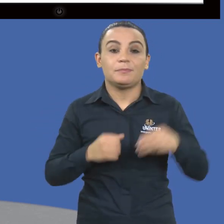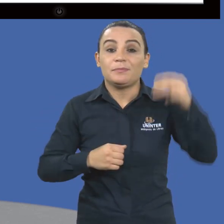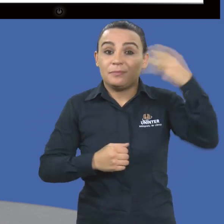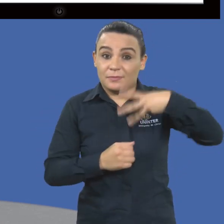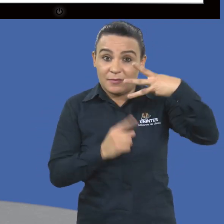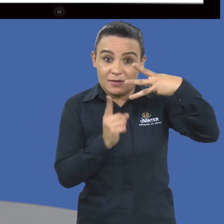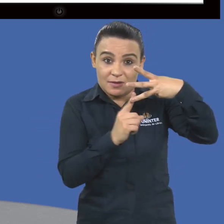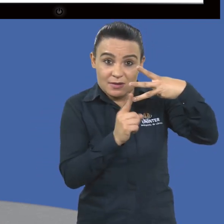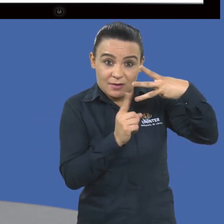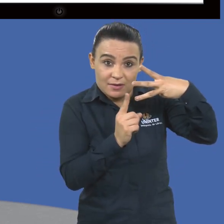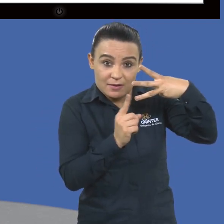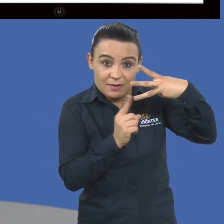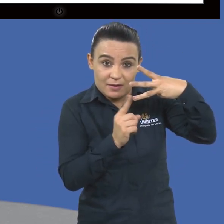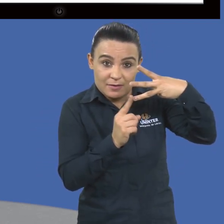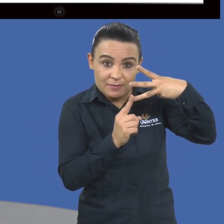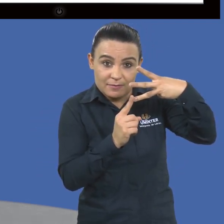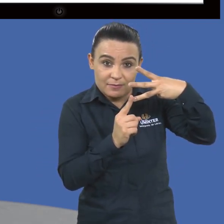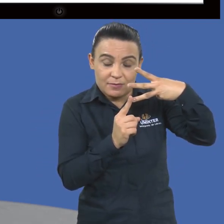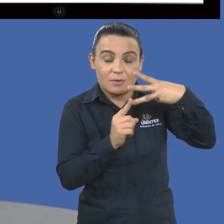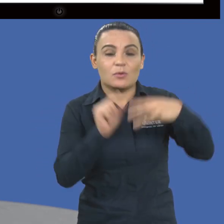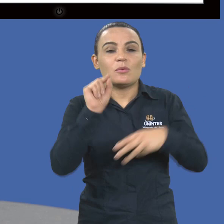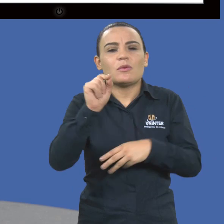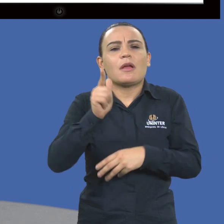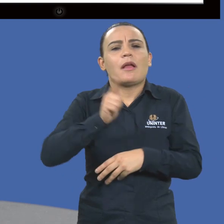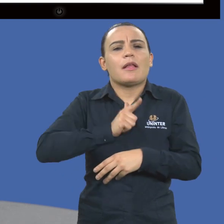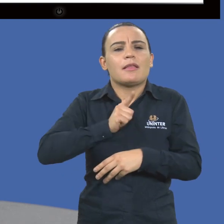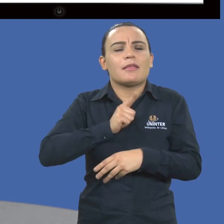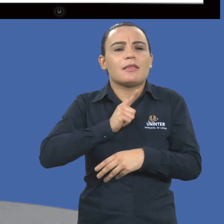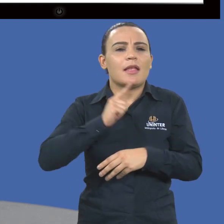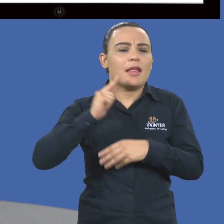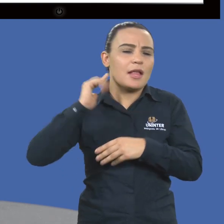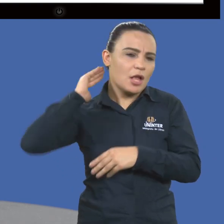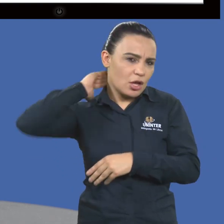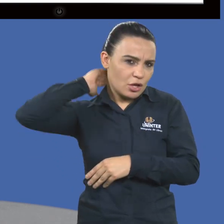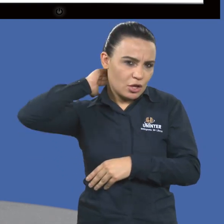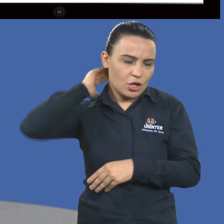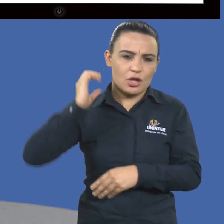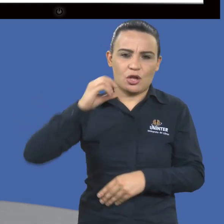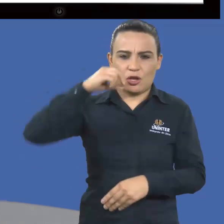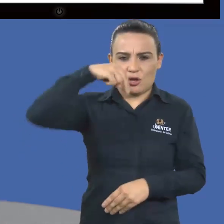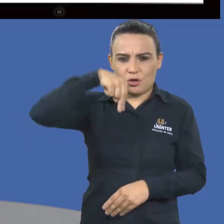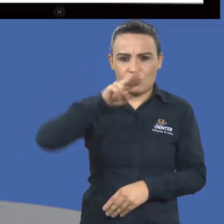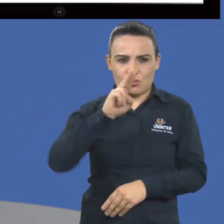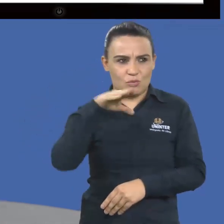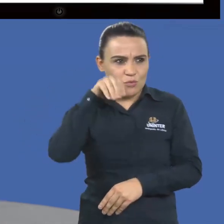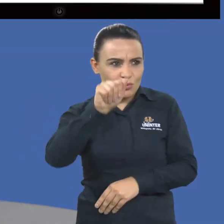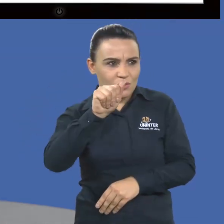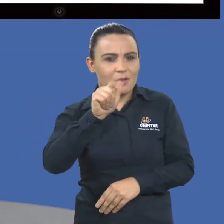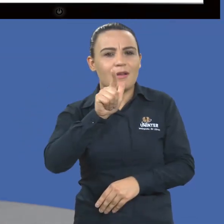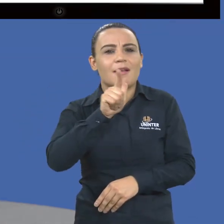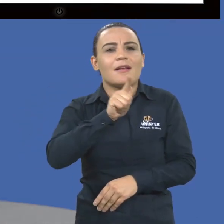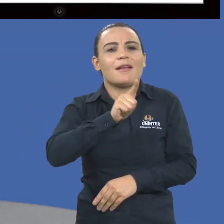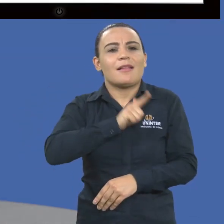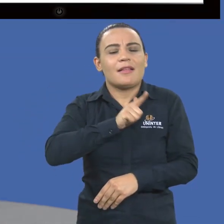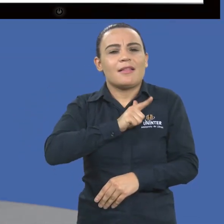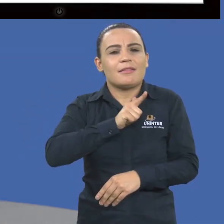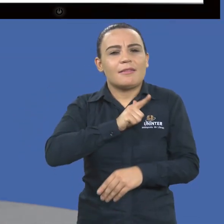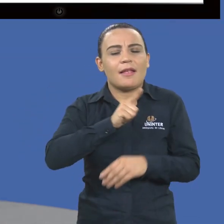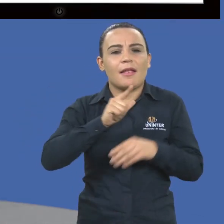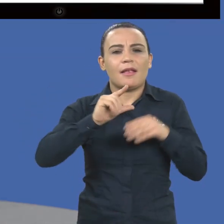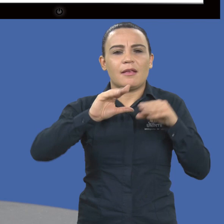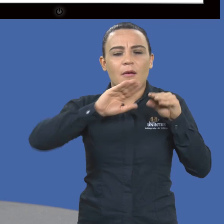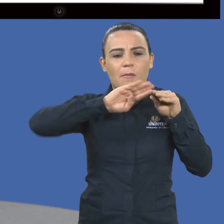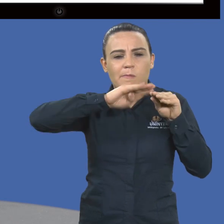é o excesso de pele na nuca do nenê. Então você pode segurar a cabecinha do